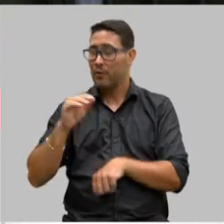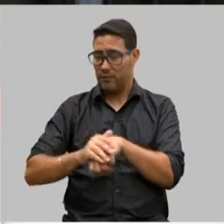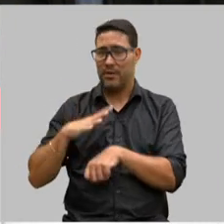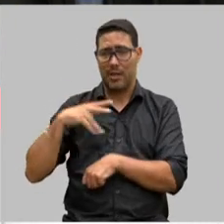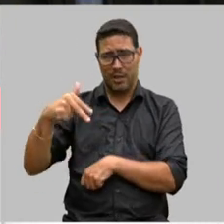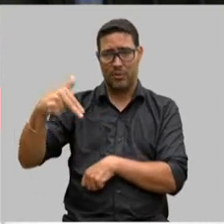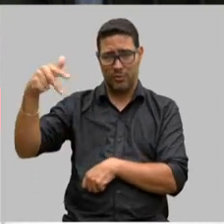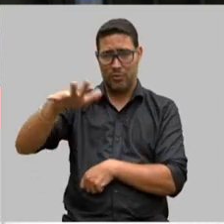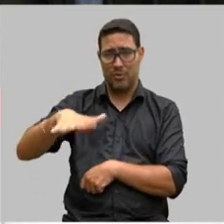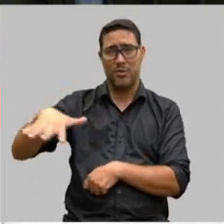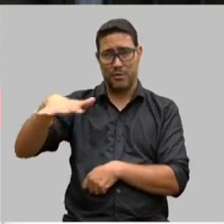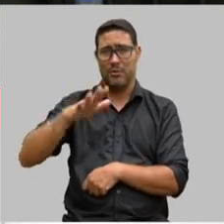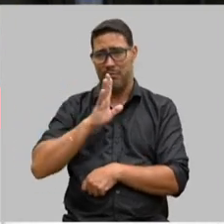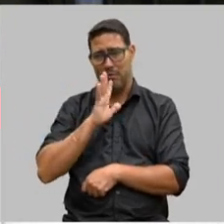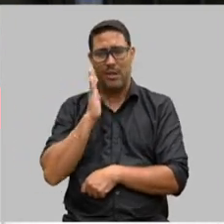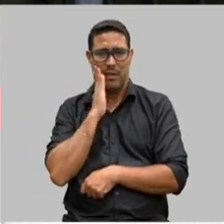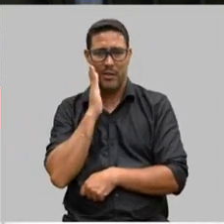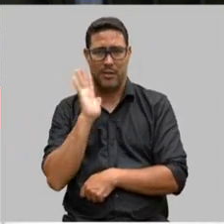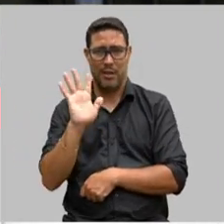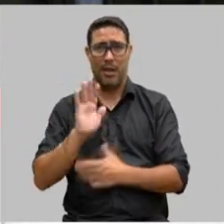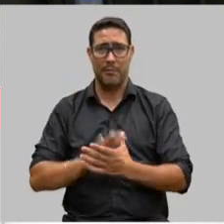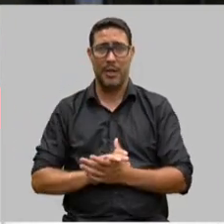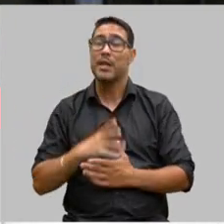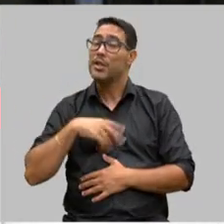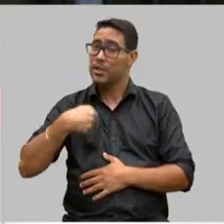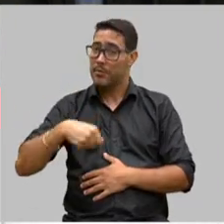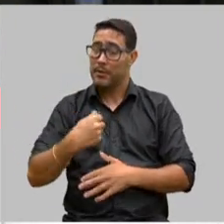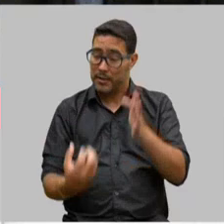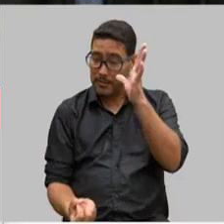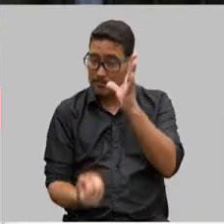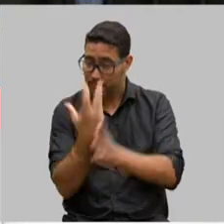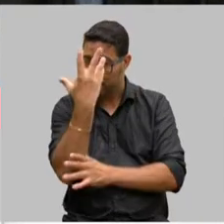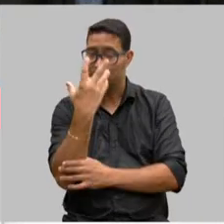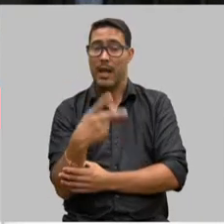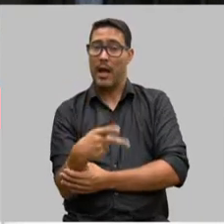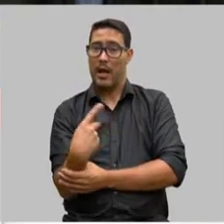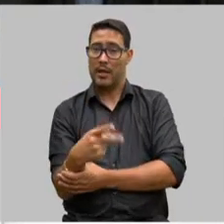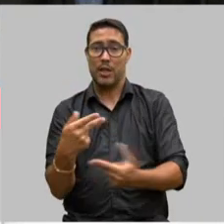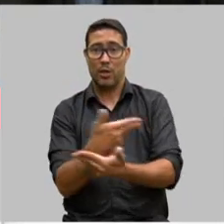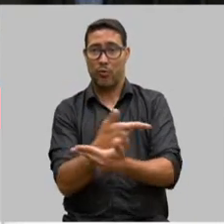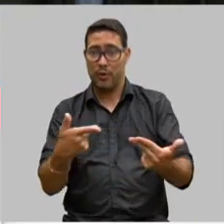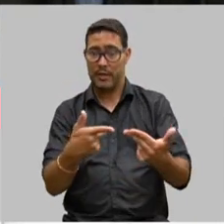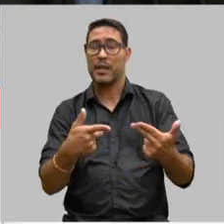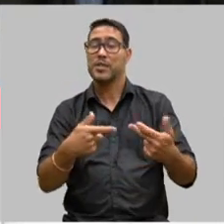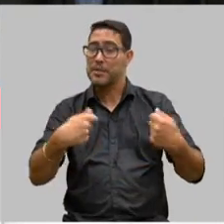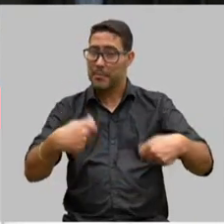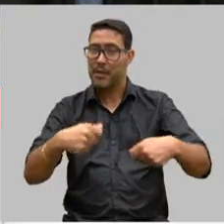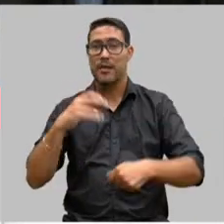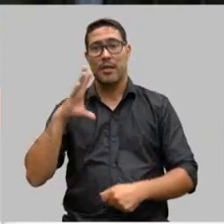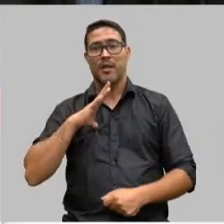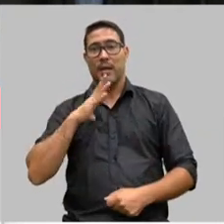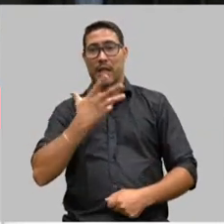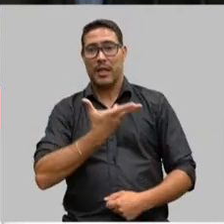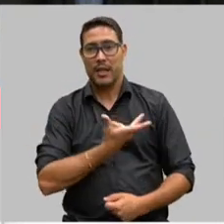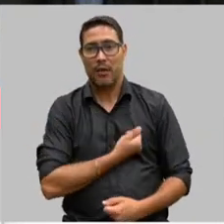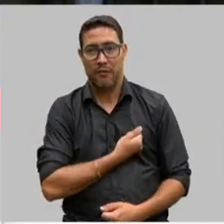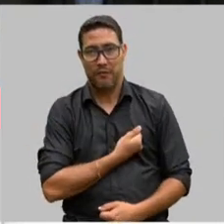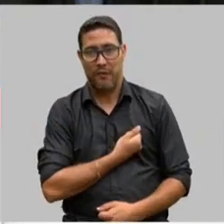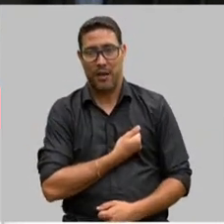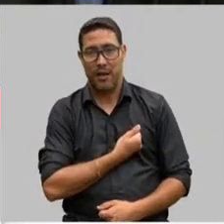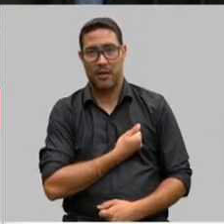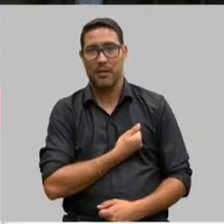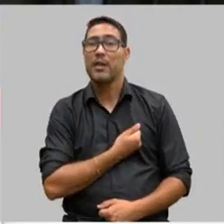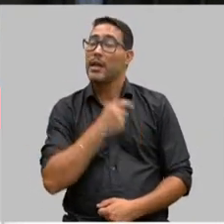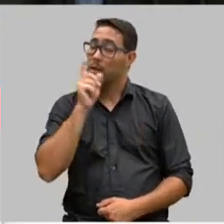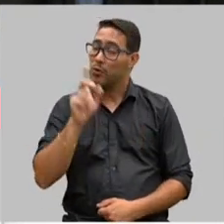Jean? Nós temos que criar ainda aquilo que nós podemos salvar, porque isso é